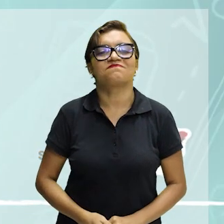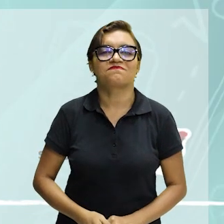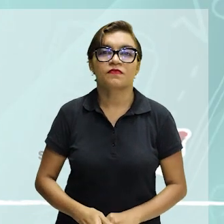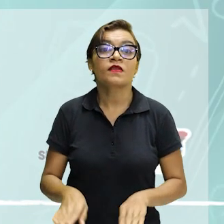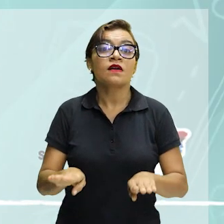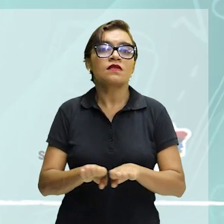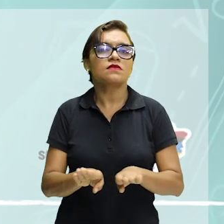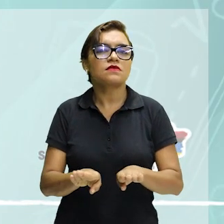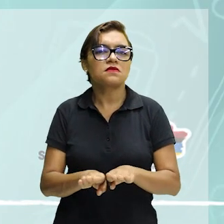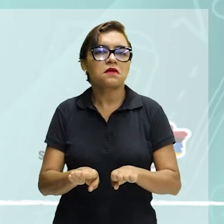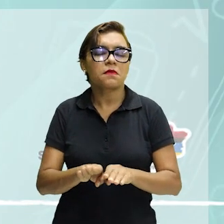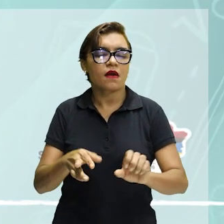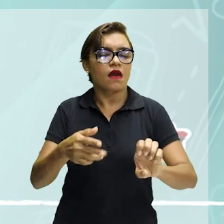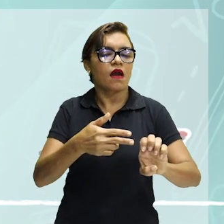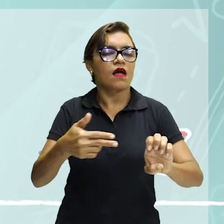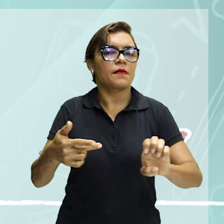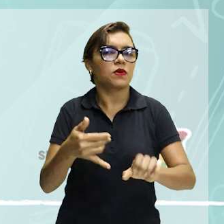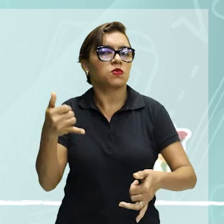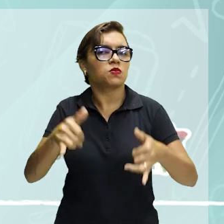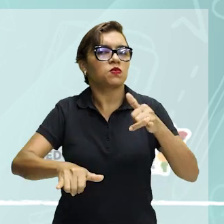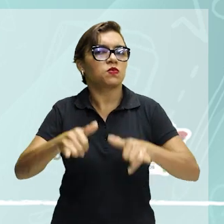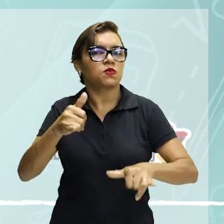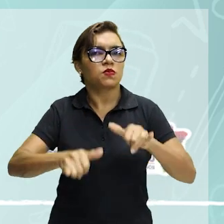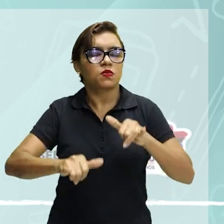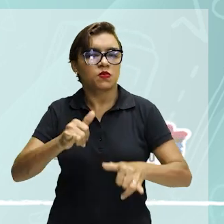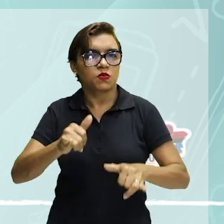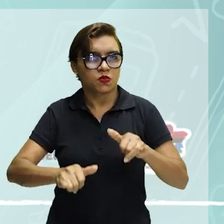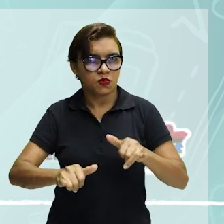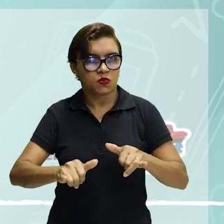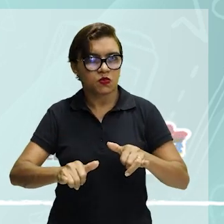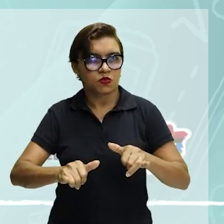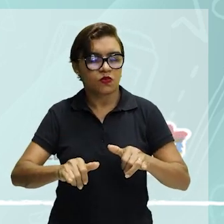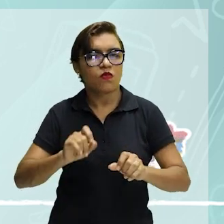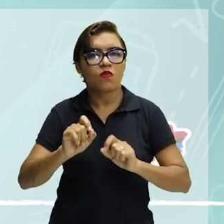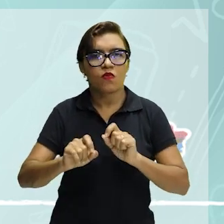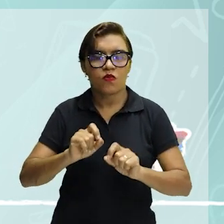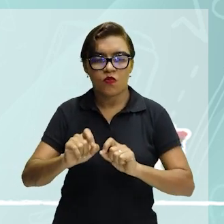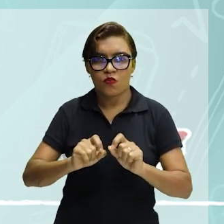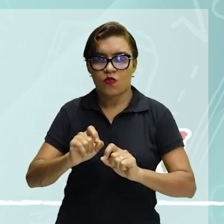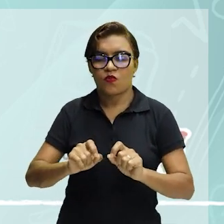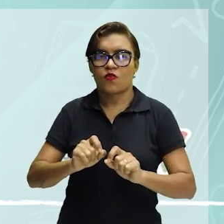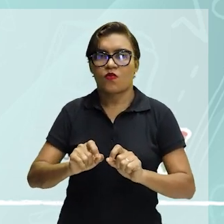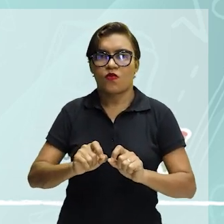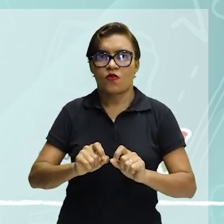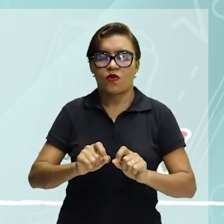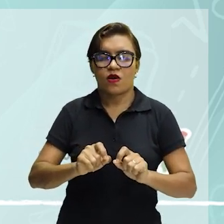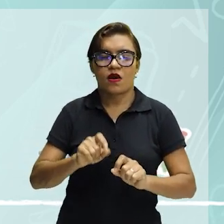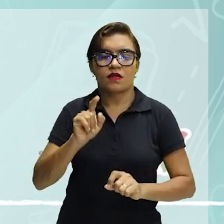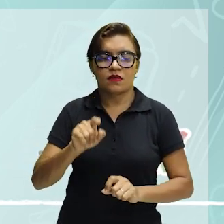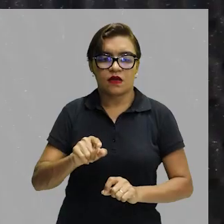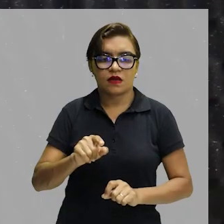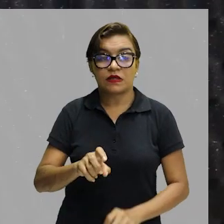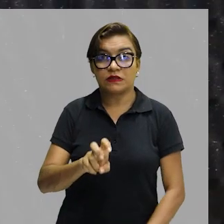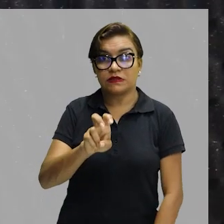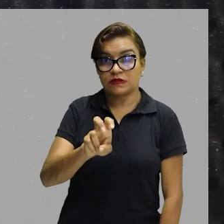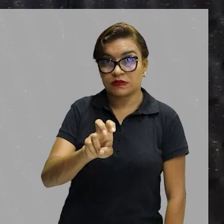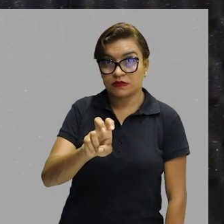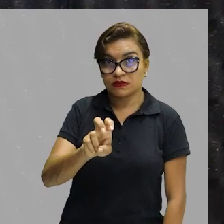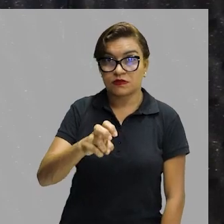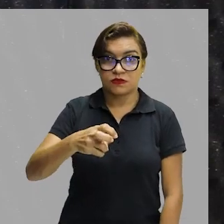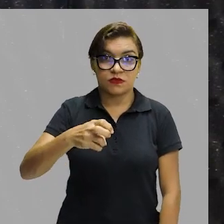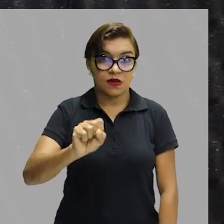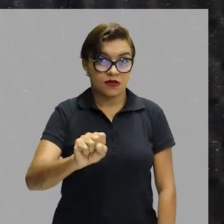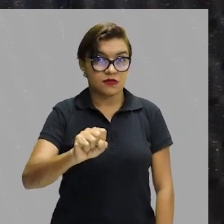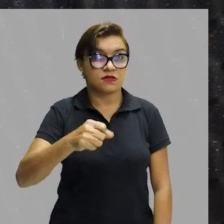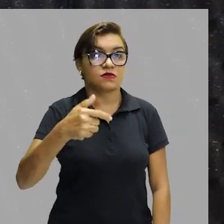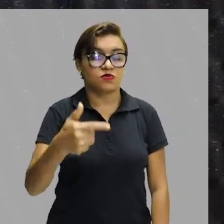Considere um determinado elemento químico cujo subnível mais energético é o 5s2, mais energético. O que